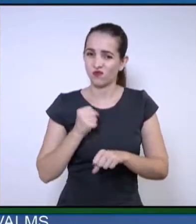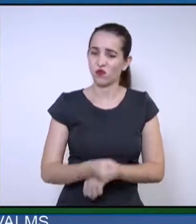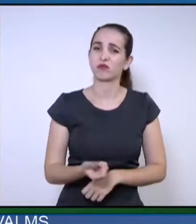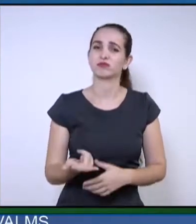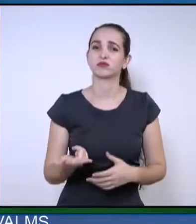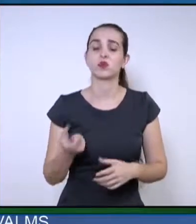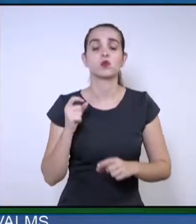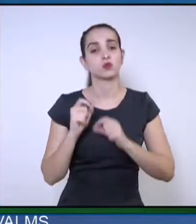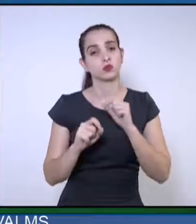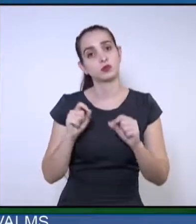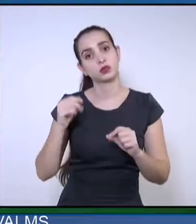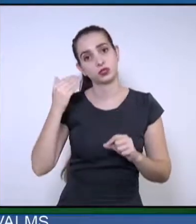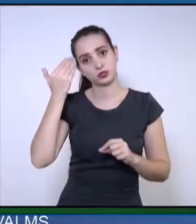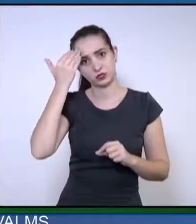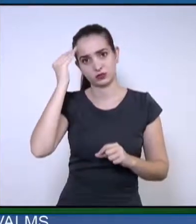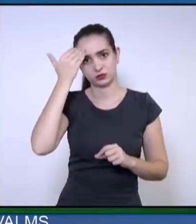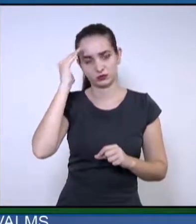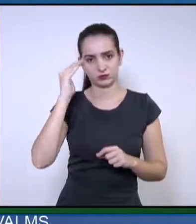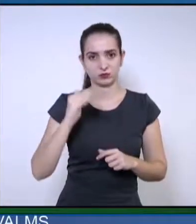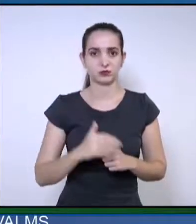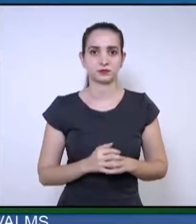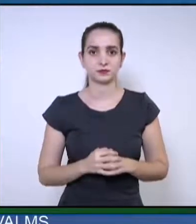o entendimento